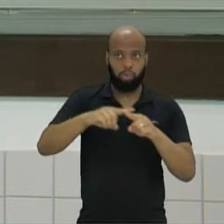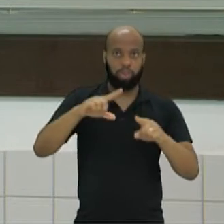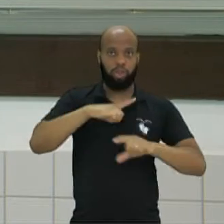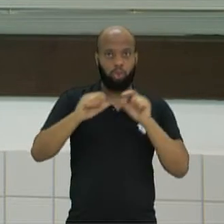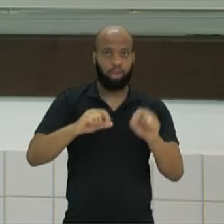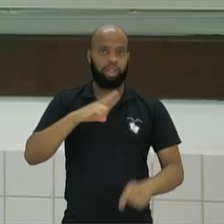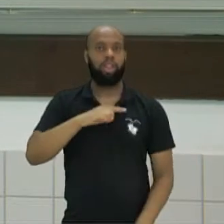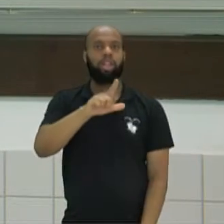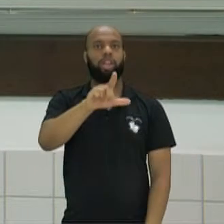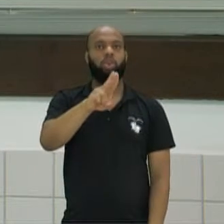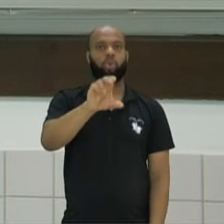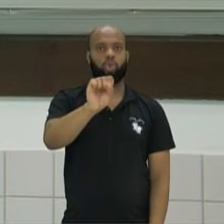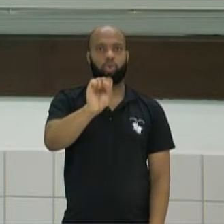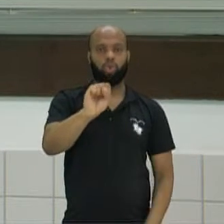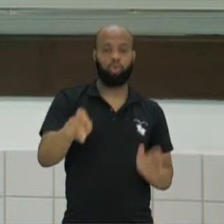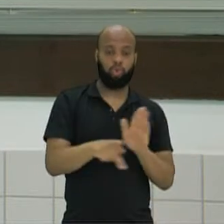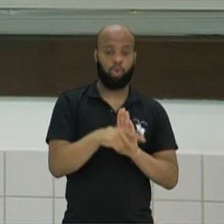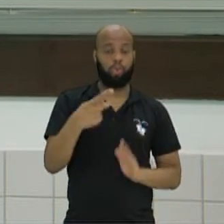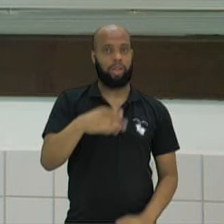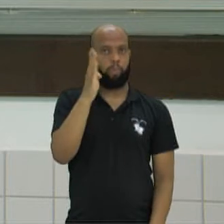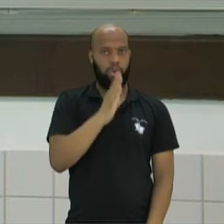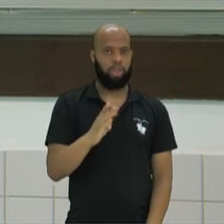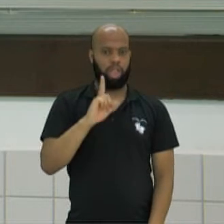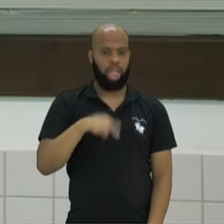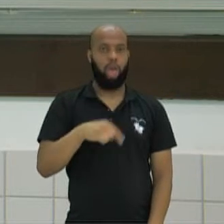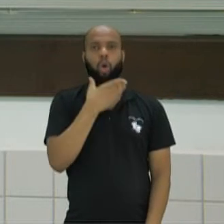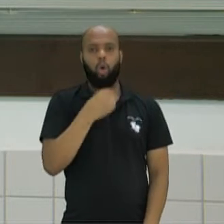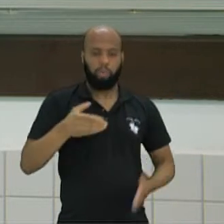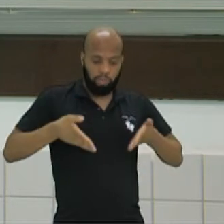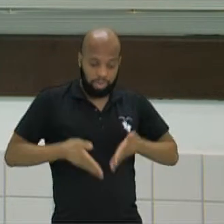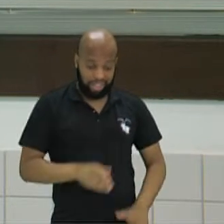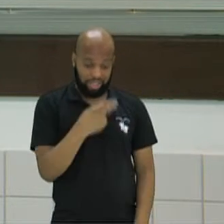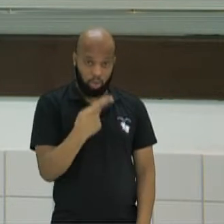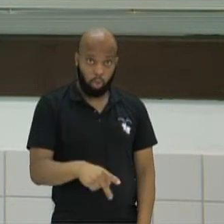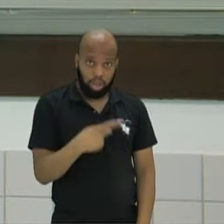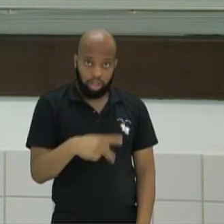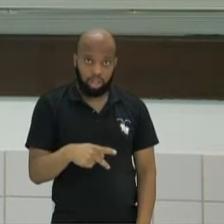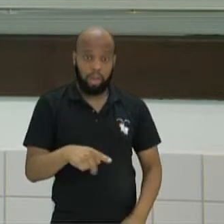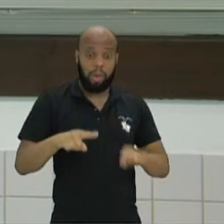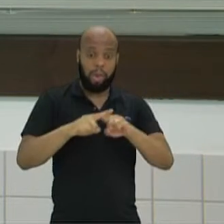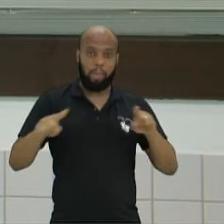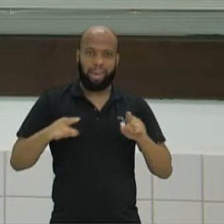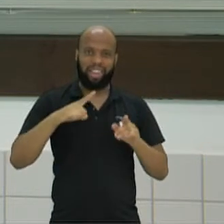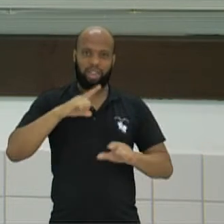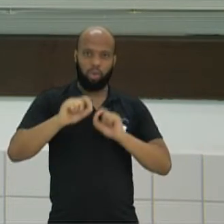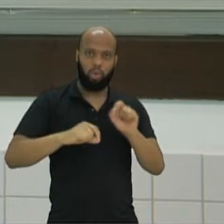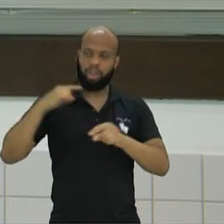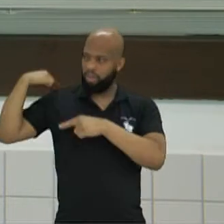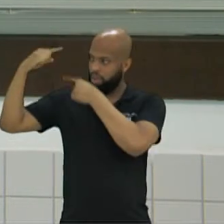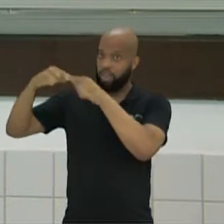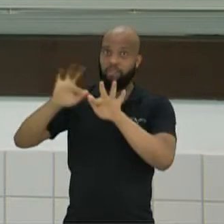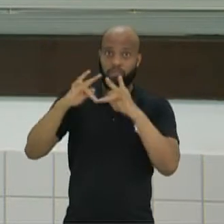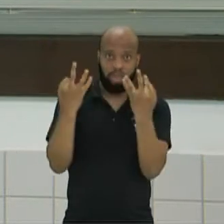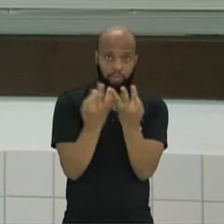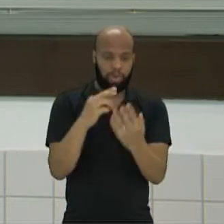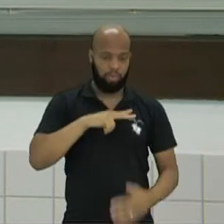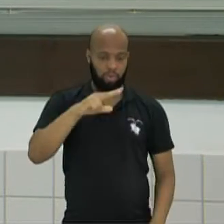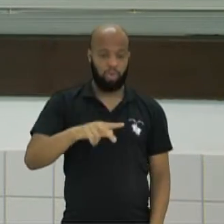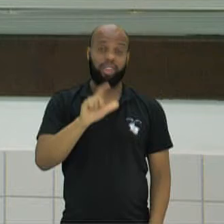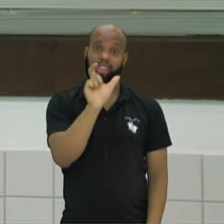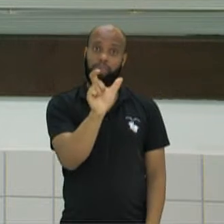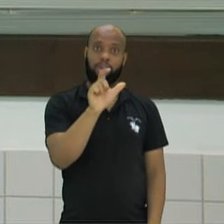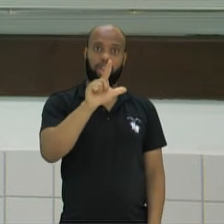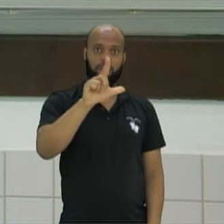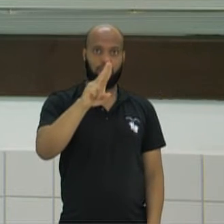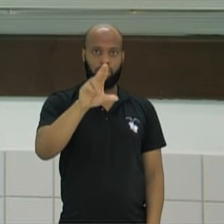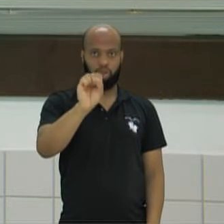luso brasileiro, né? Um homem já que nasceu aqui, de origem portuguesa, então ele é um luso, a palavra